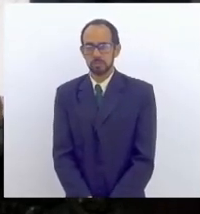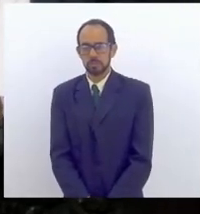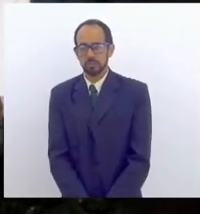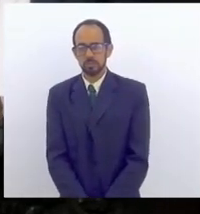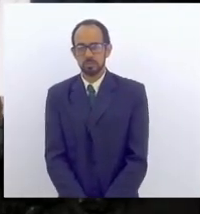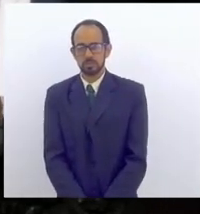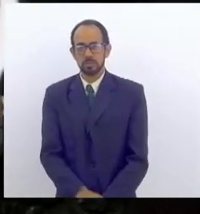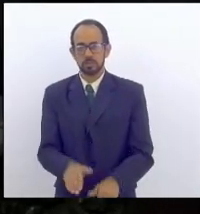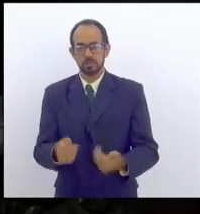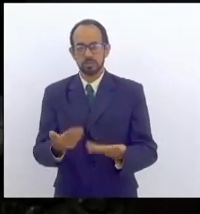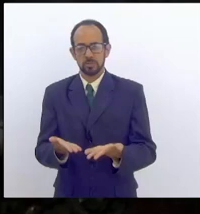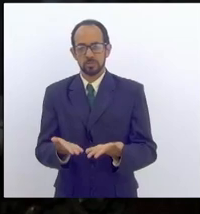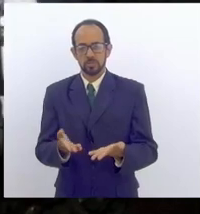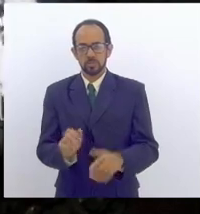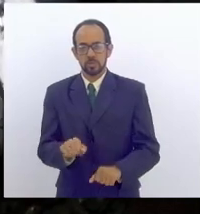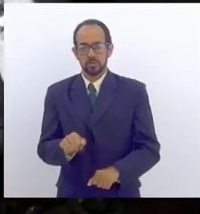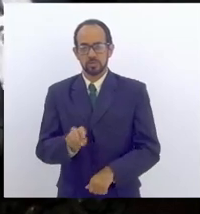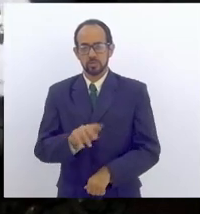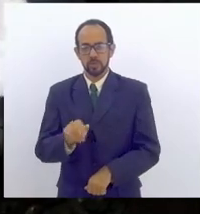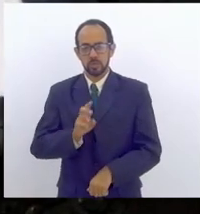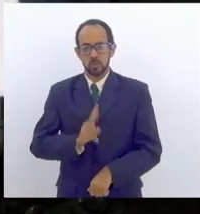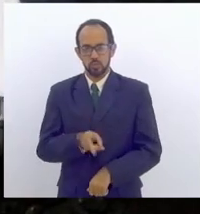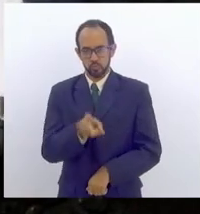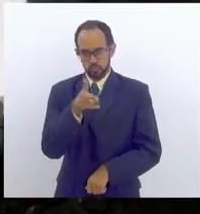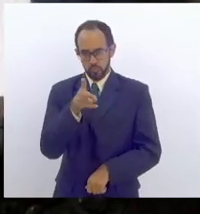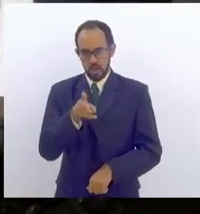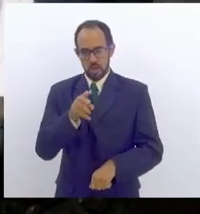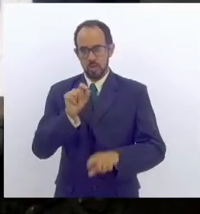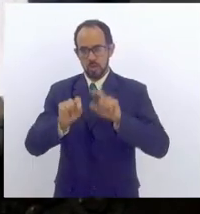dar continuidade da seguinte forma.